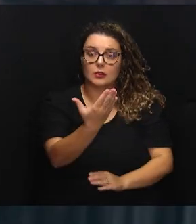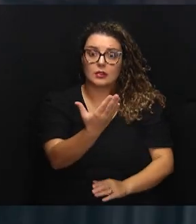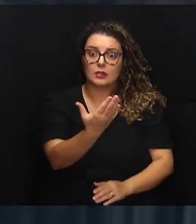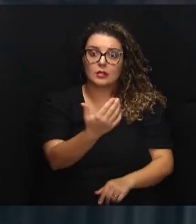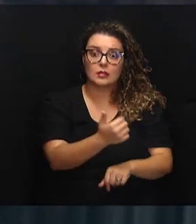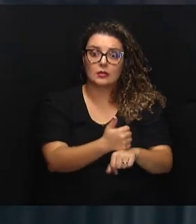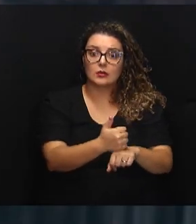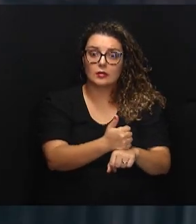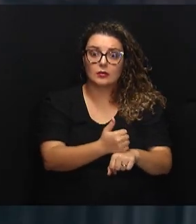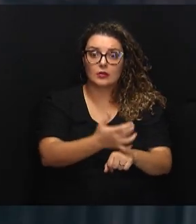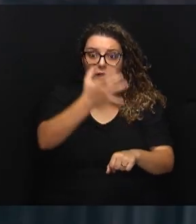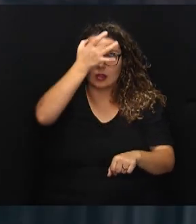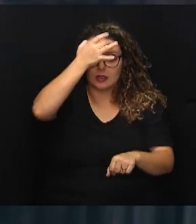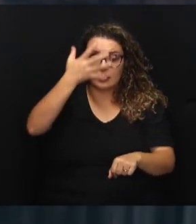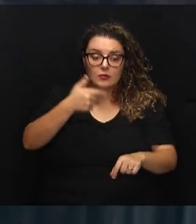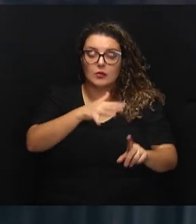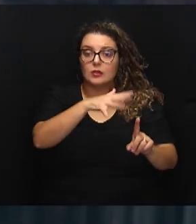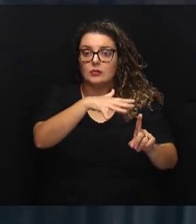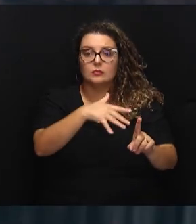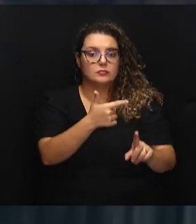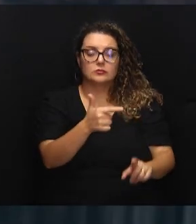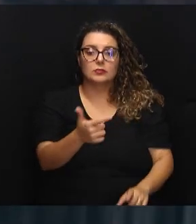bons, talentosos e ídolos.